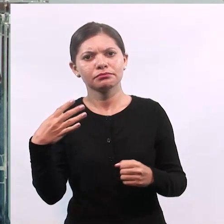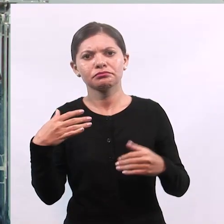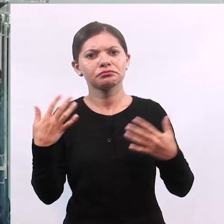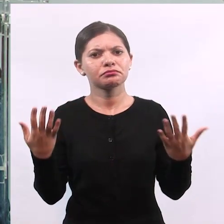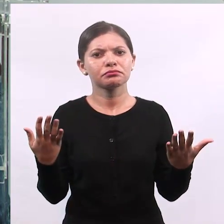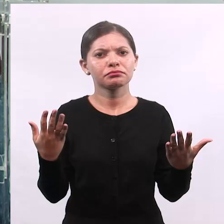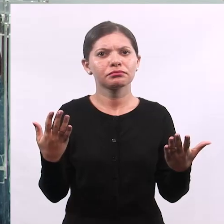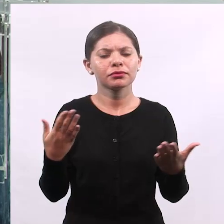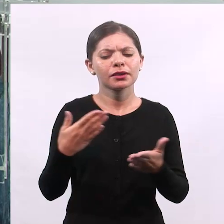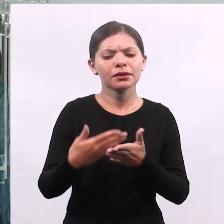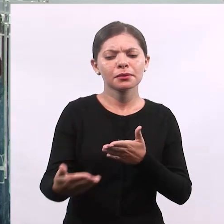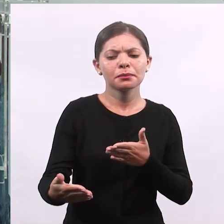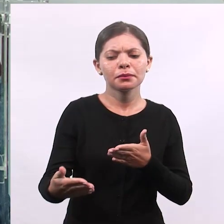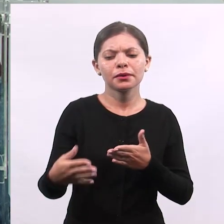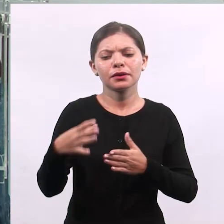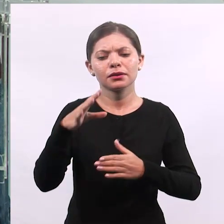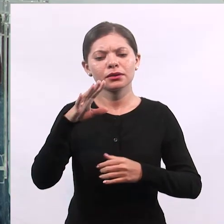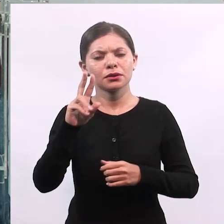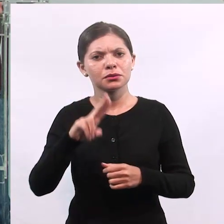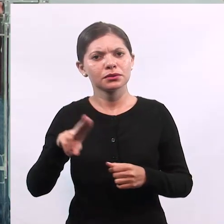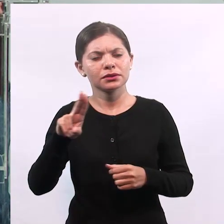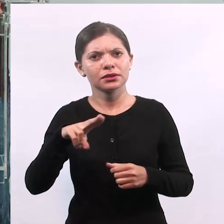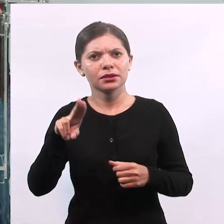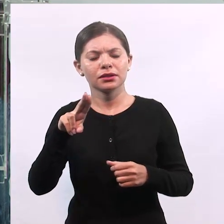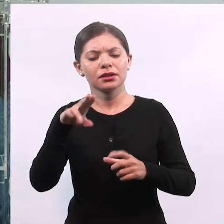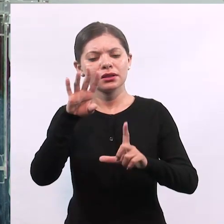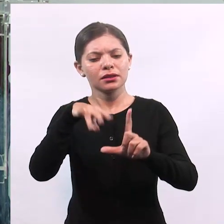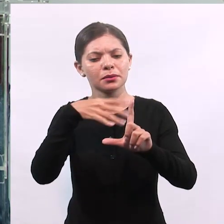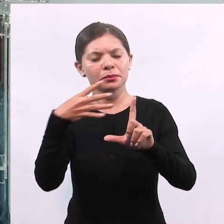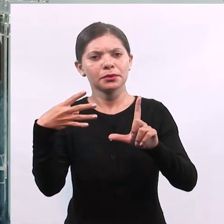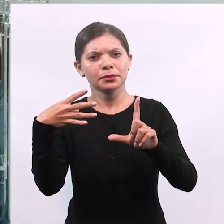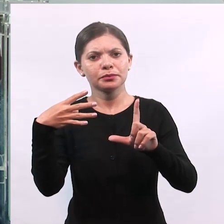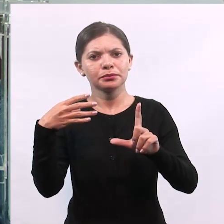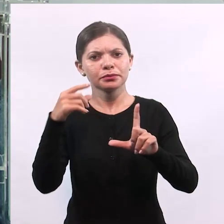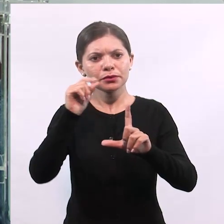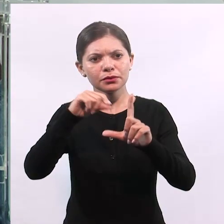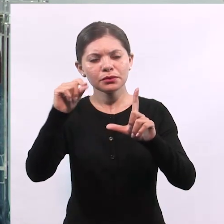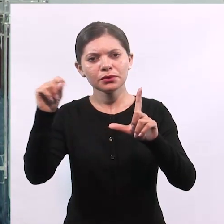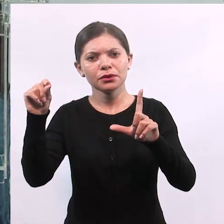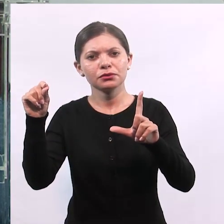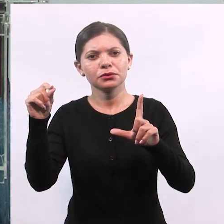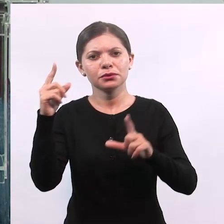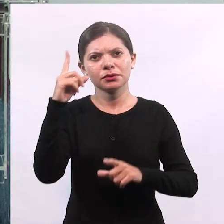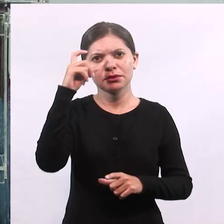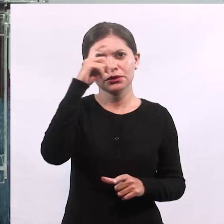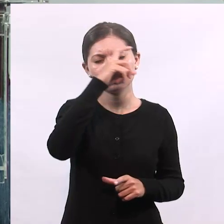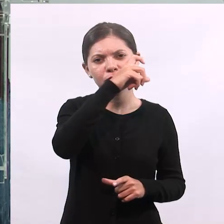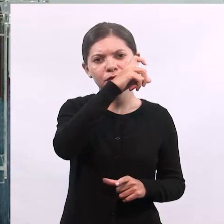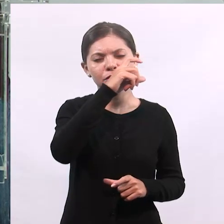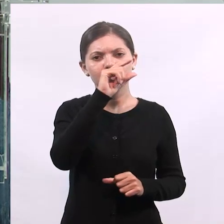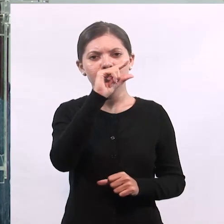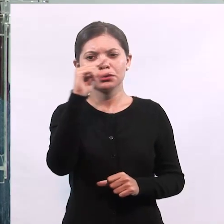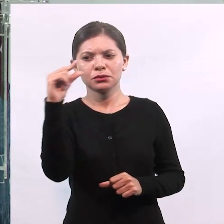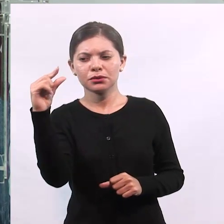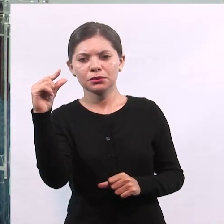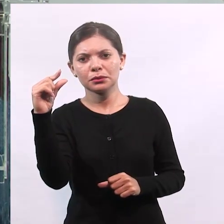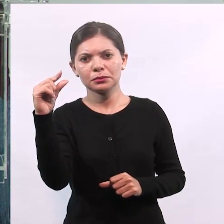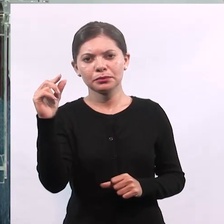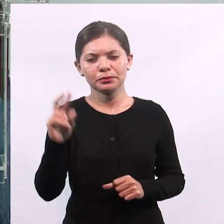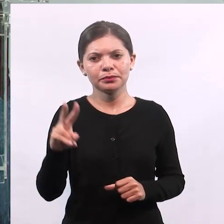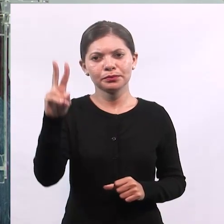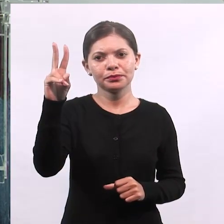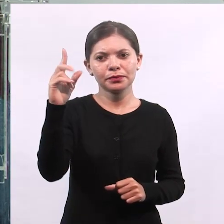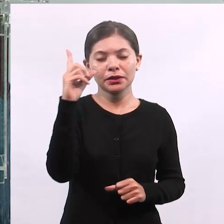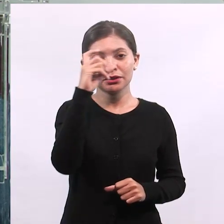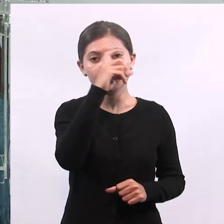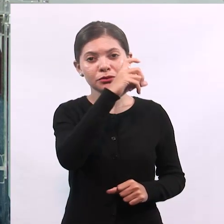o que que eu perco a usar uma tabela usar um gráfico às vezes um gráfico é difícil se você não rotular